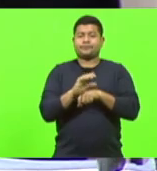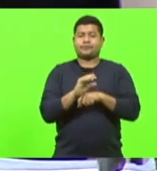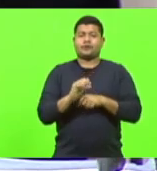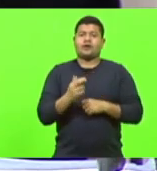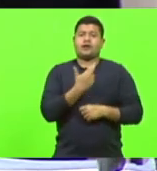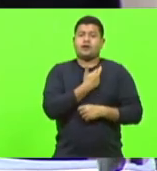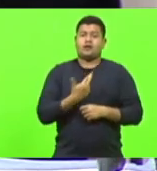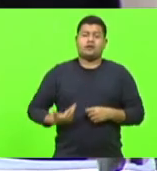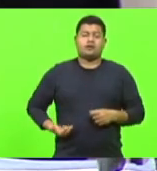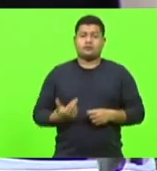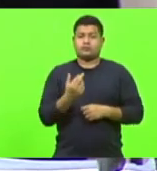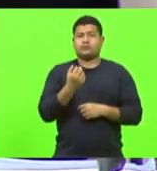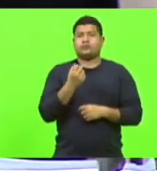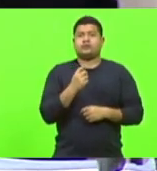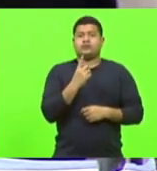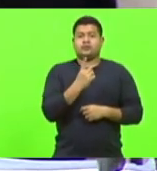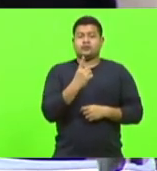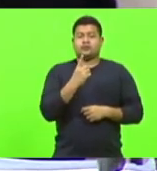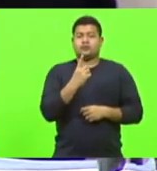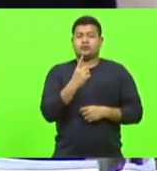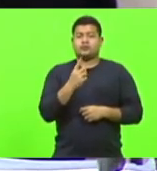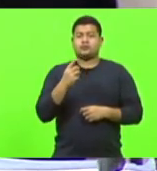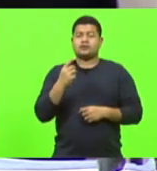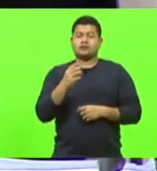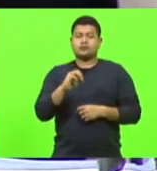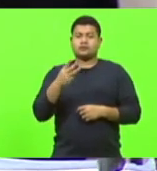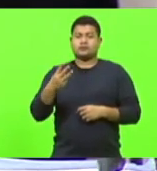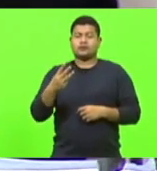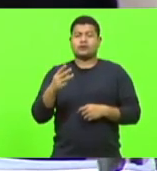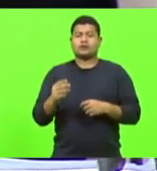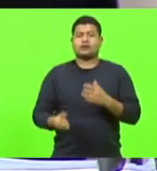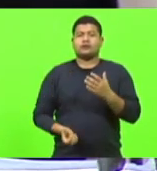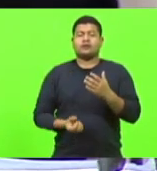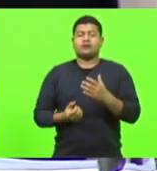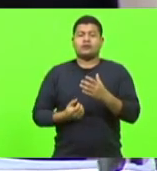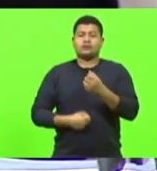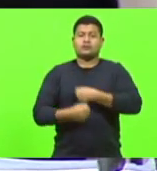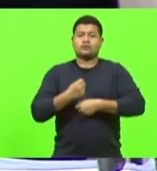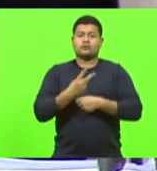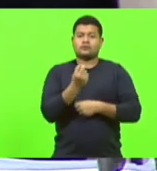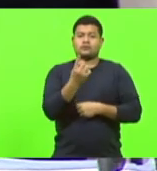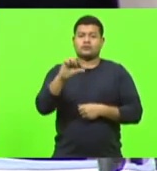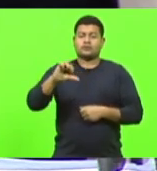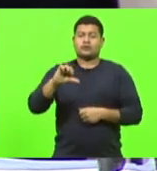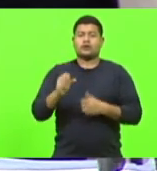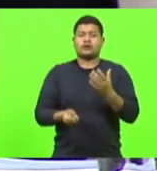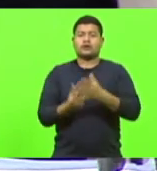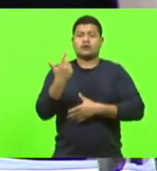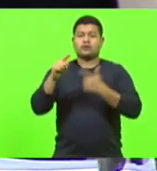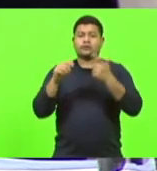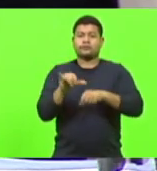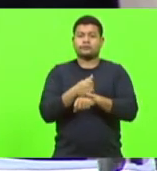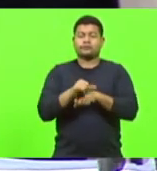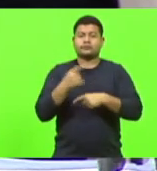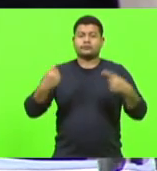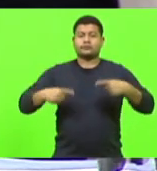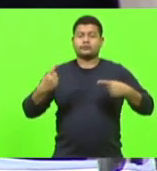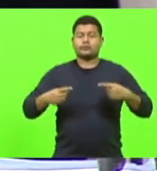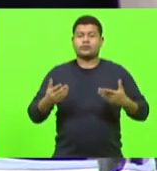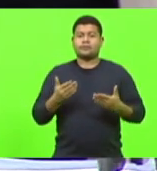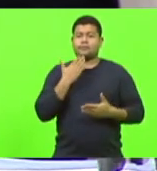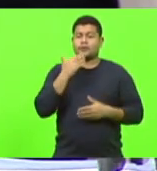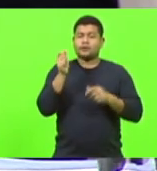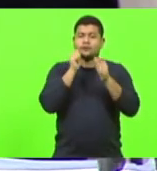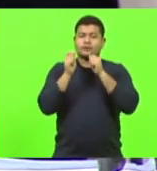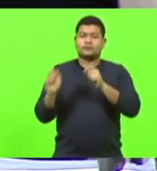nº 113/2019 estabelece outras providências e em discussão peças assessoria que já